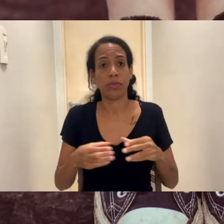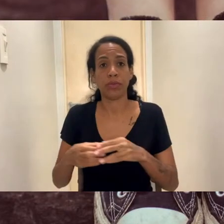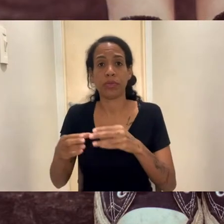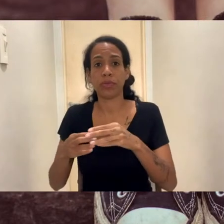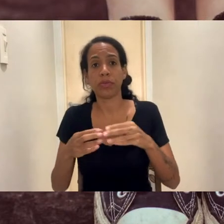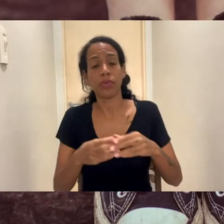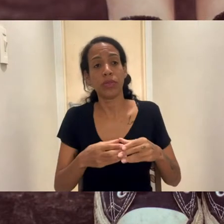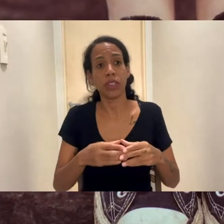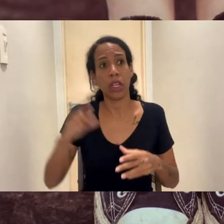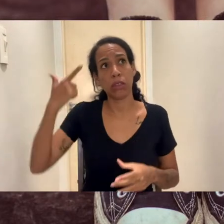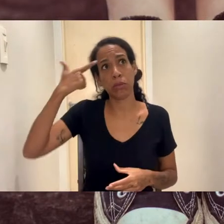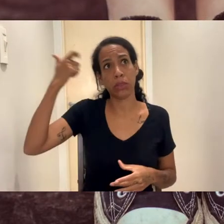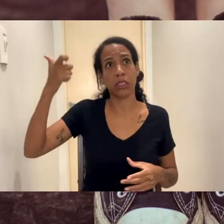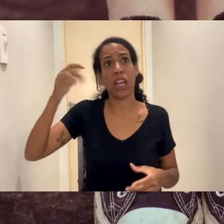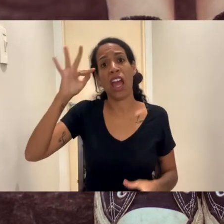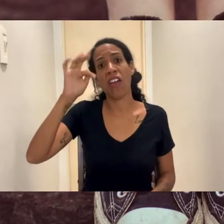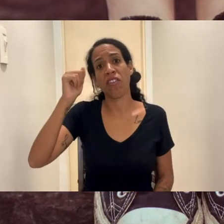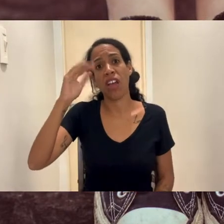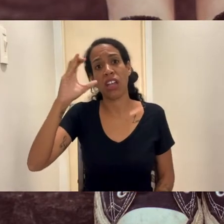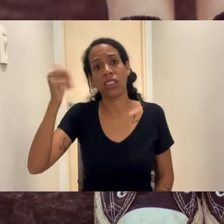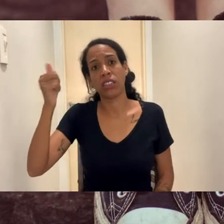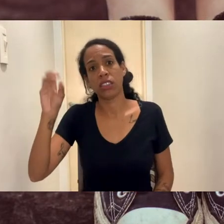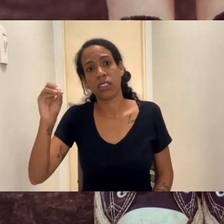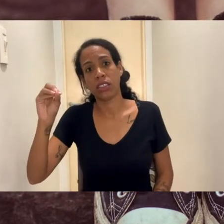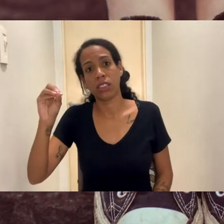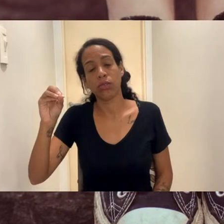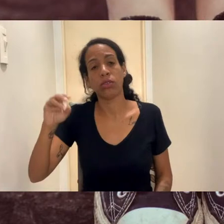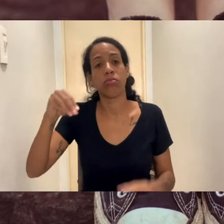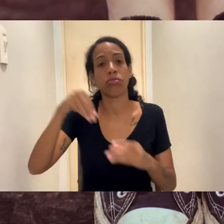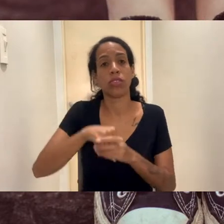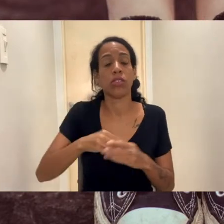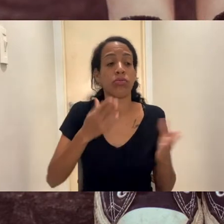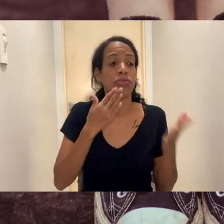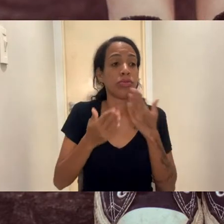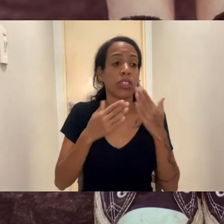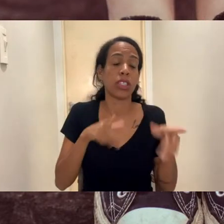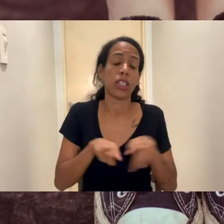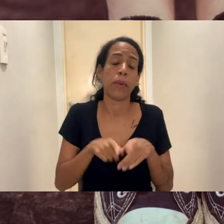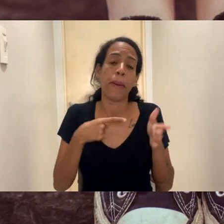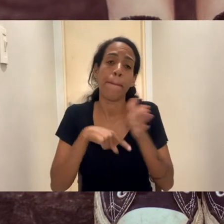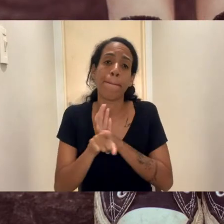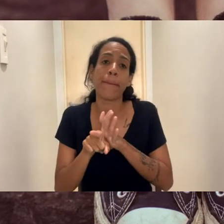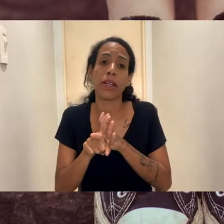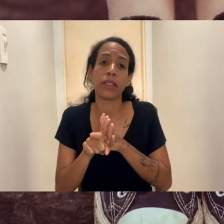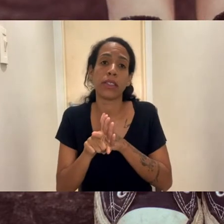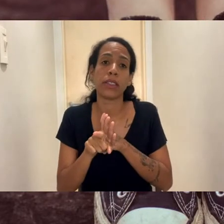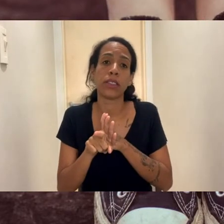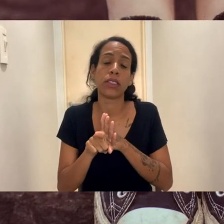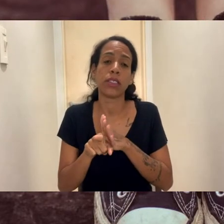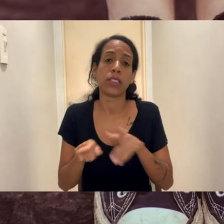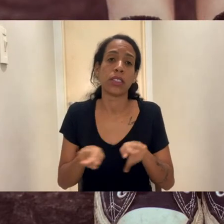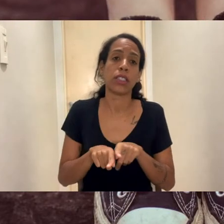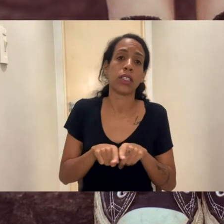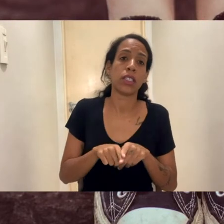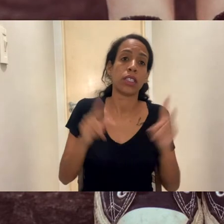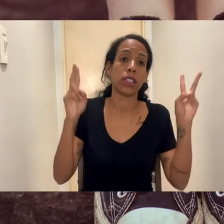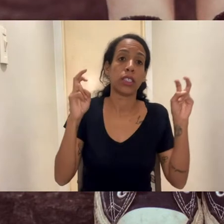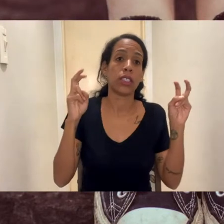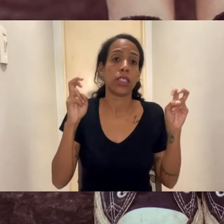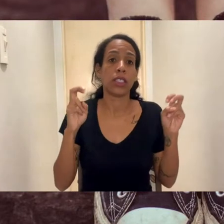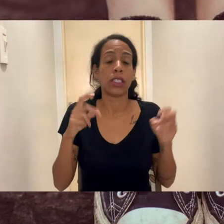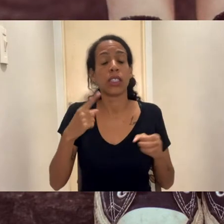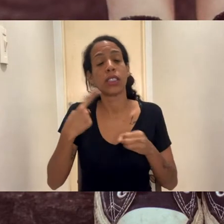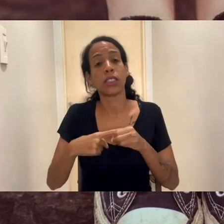tráfico, as facções. E dentro dessas conversas, eu também perguntei a eles sobre a questão do Estado.